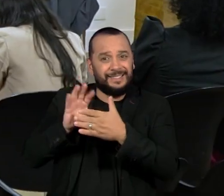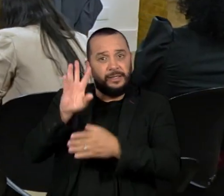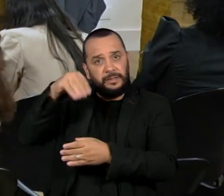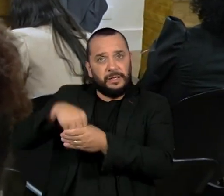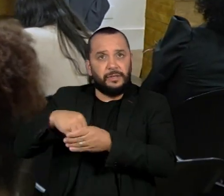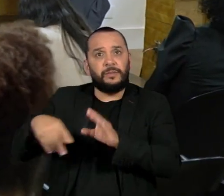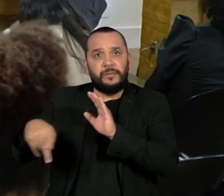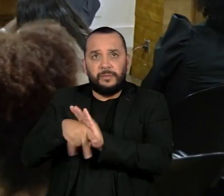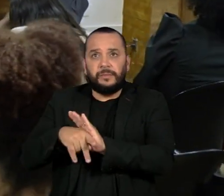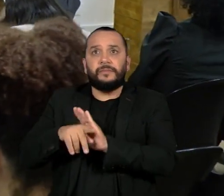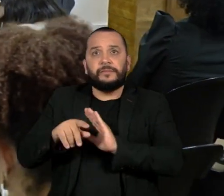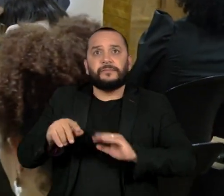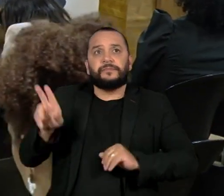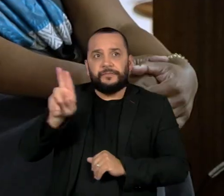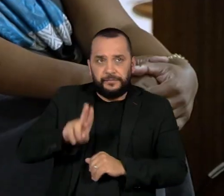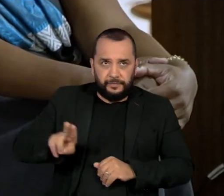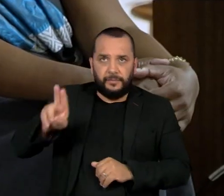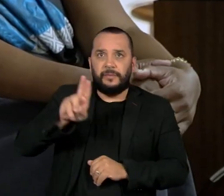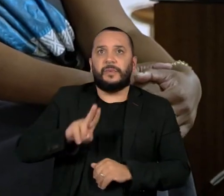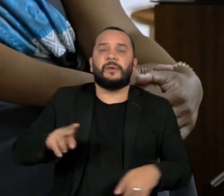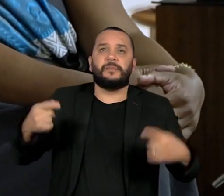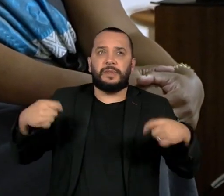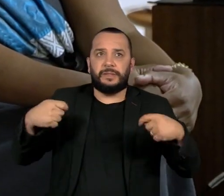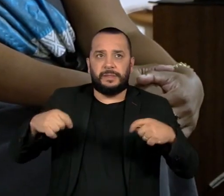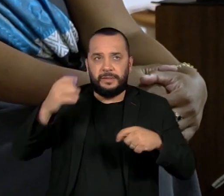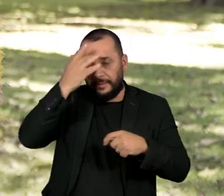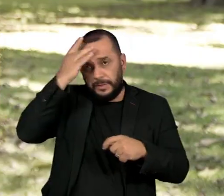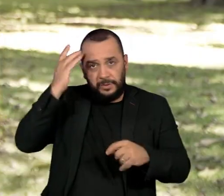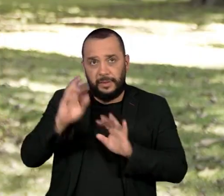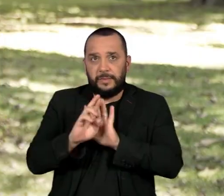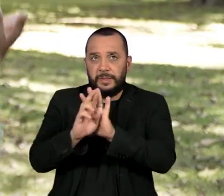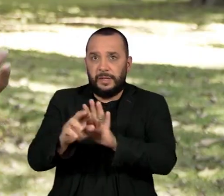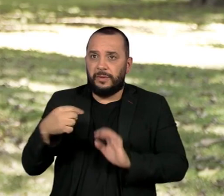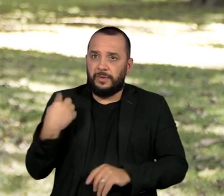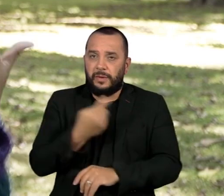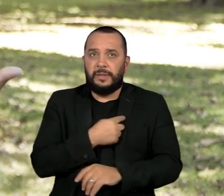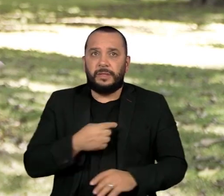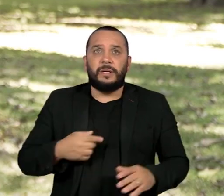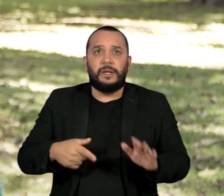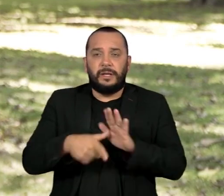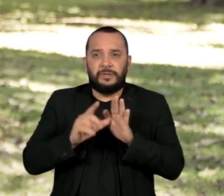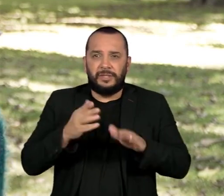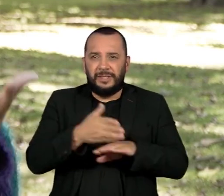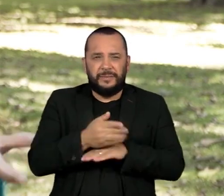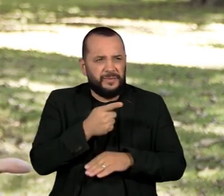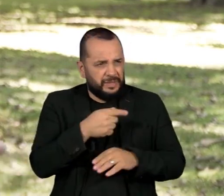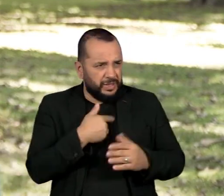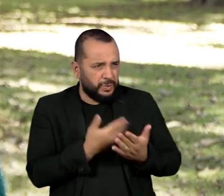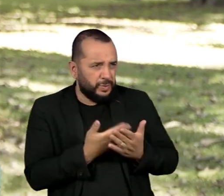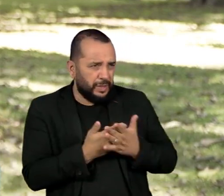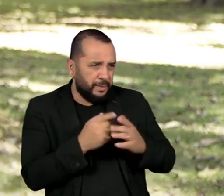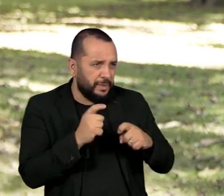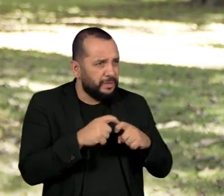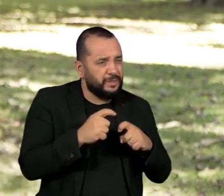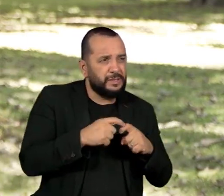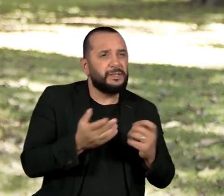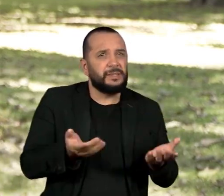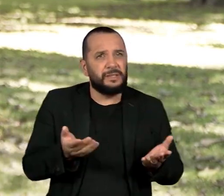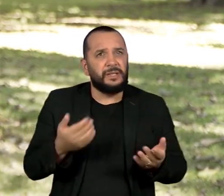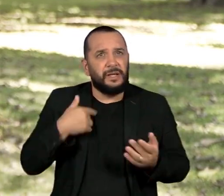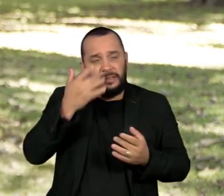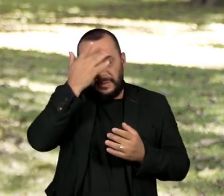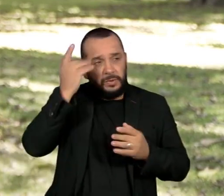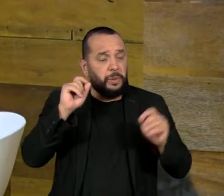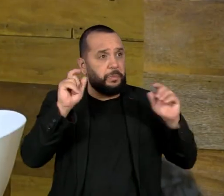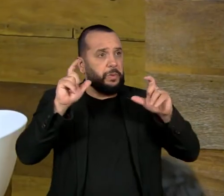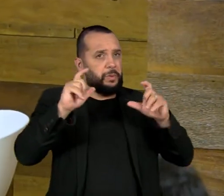ter alguém que nos representasse. Antes de entrar, eu ouvi muito, tipo, ai, nossa, mas você vai fazer medicina? A galera se espanta quando a